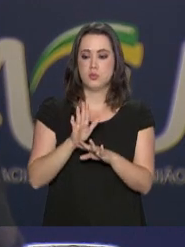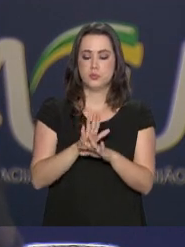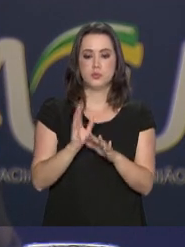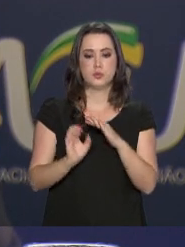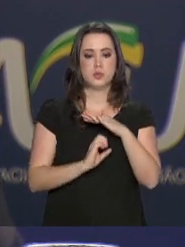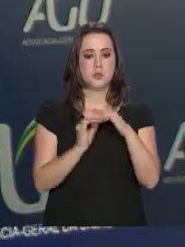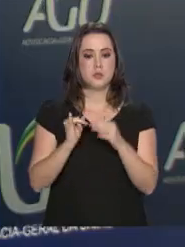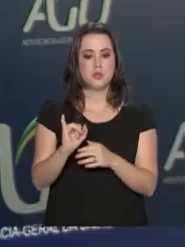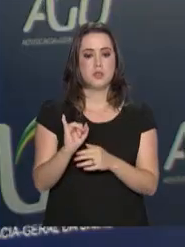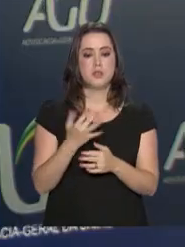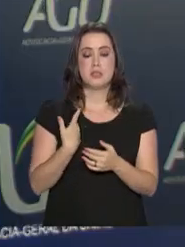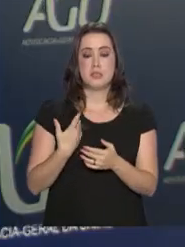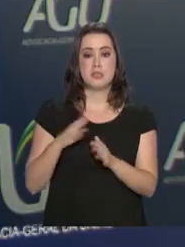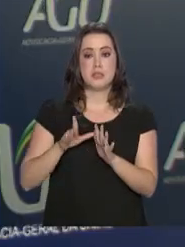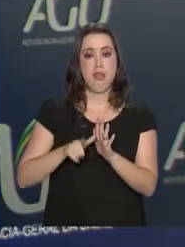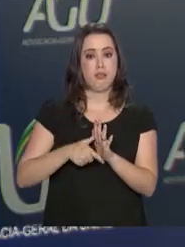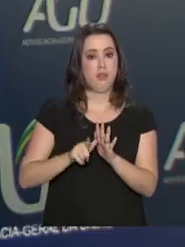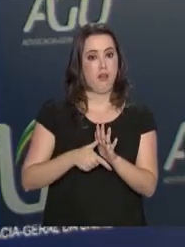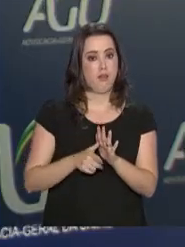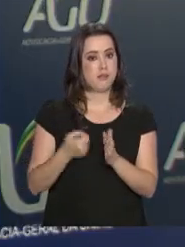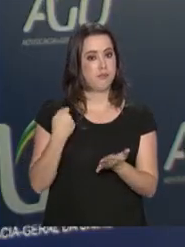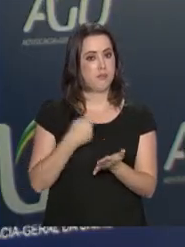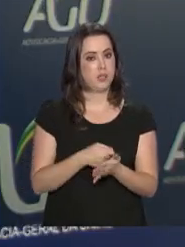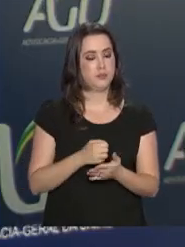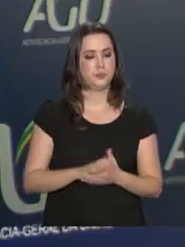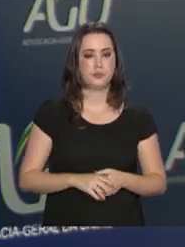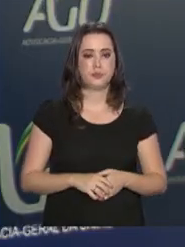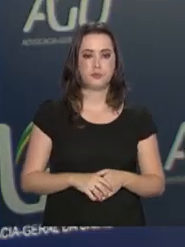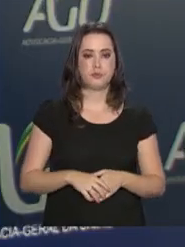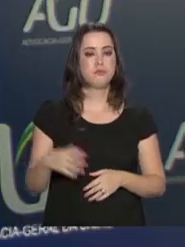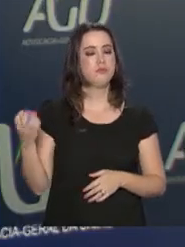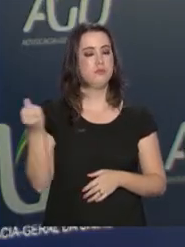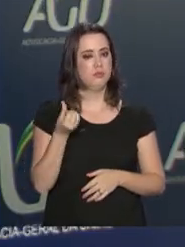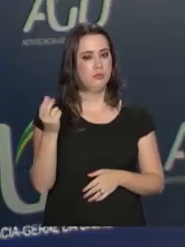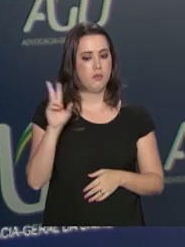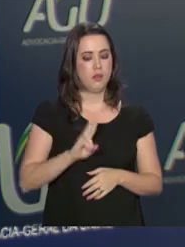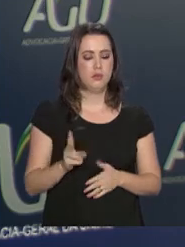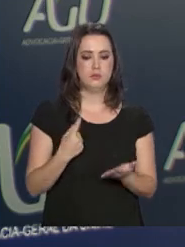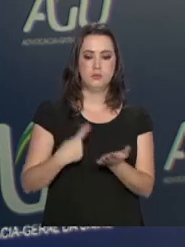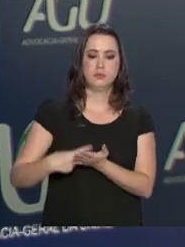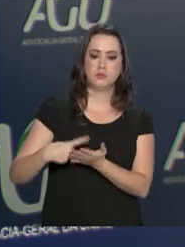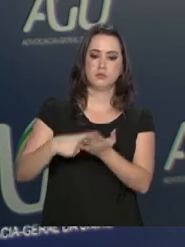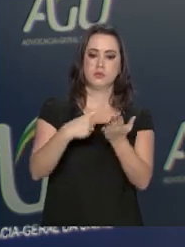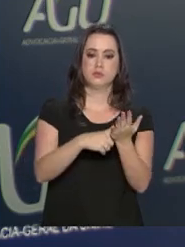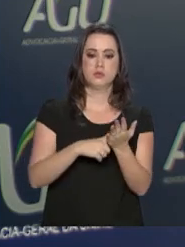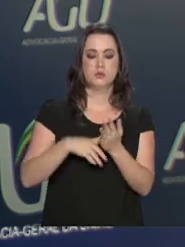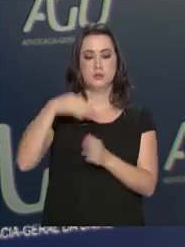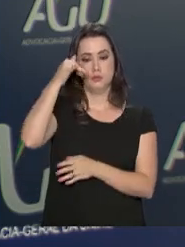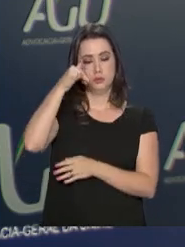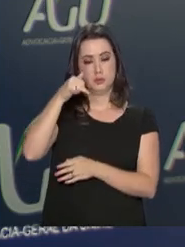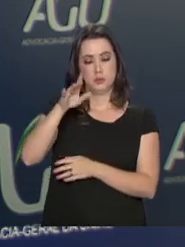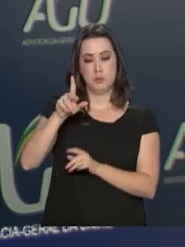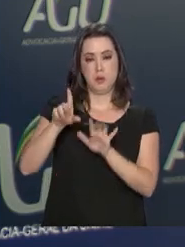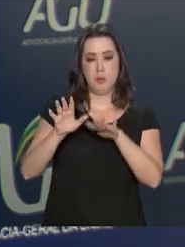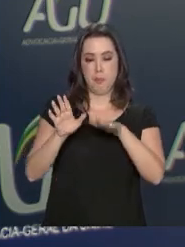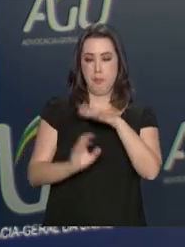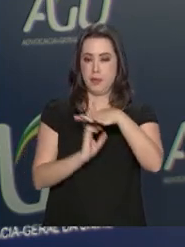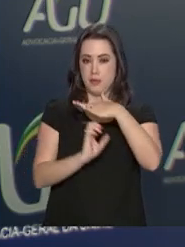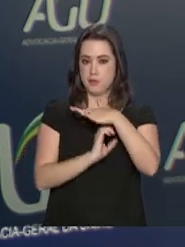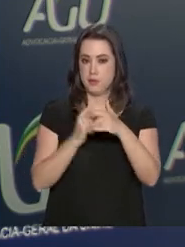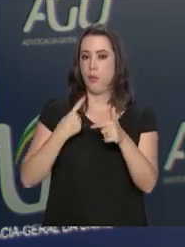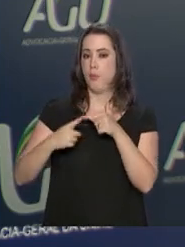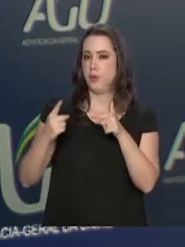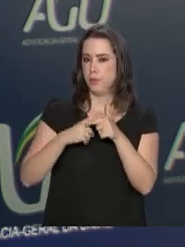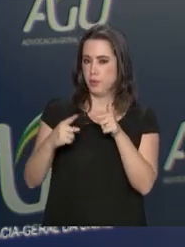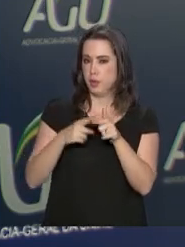em caso de inadimplemento. Este é o sexto acordo de leniência assinado pelos órgãos federais contra empresas investigadas na Operação